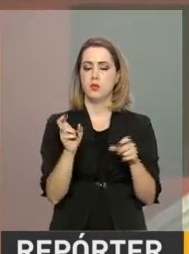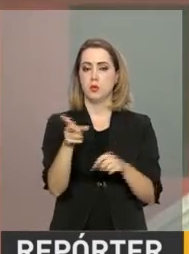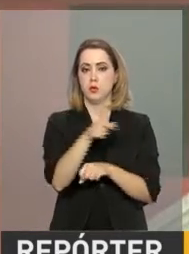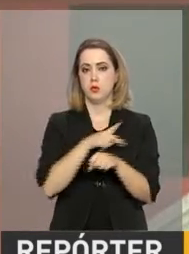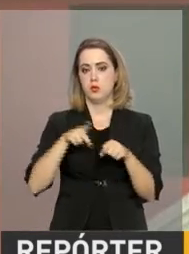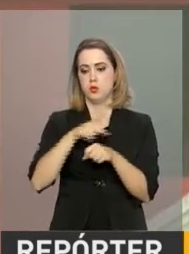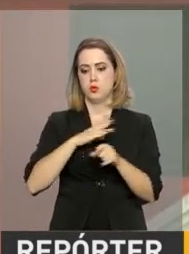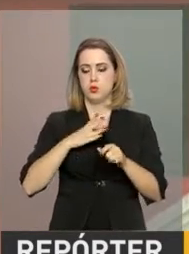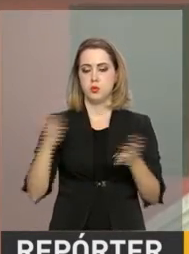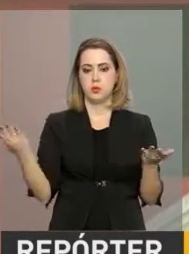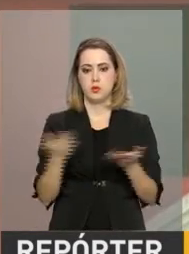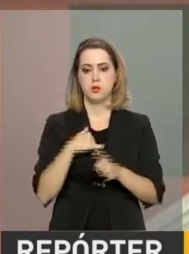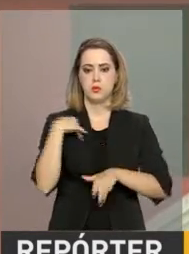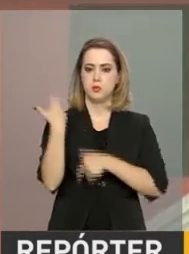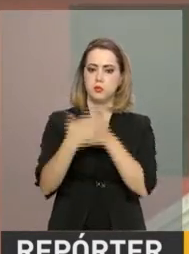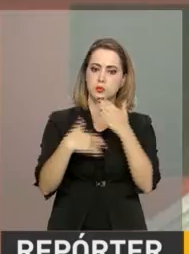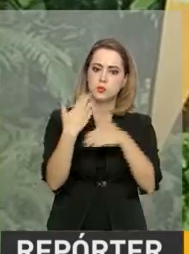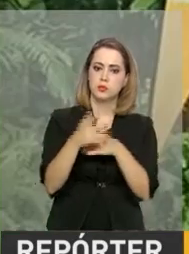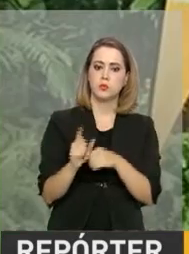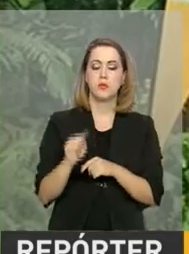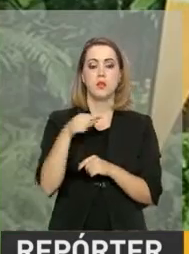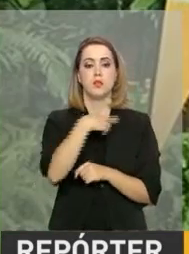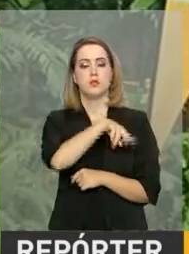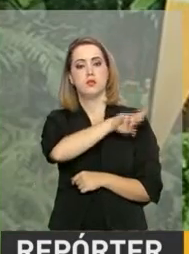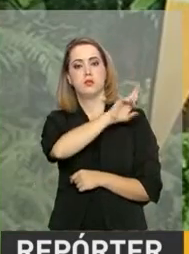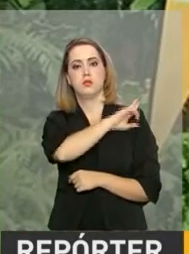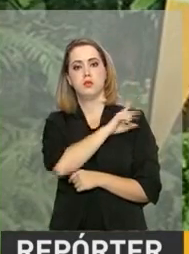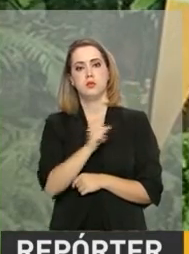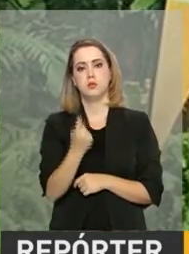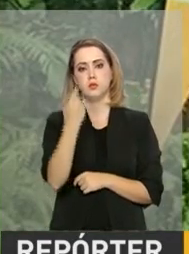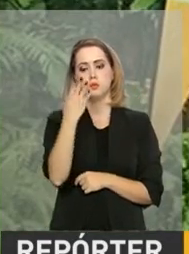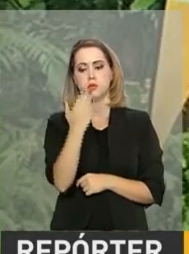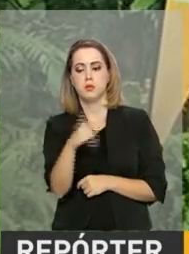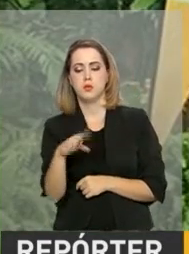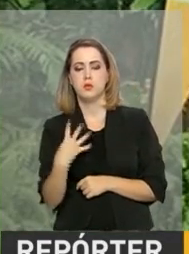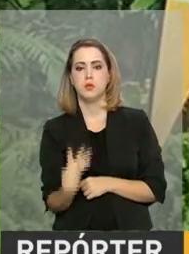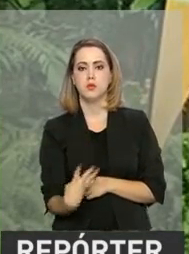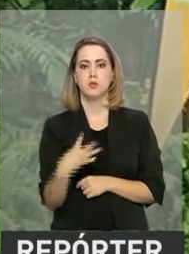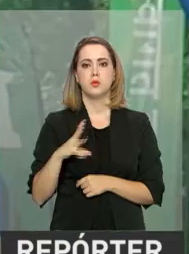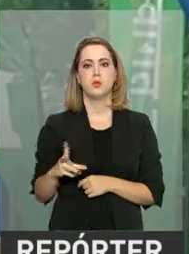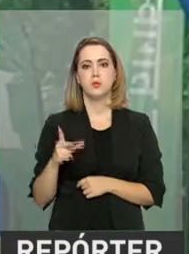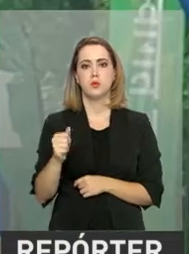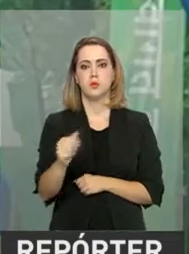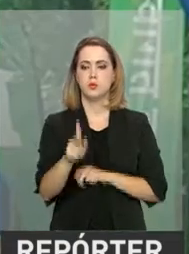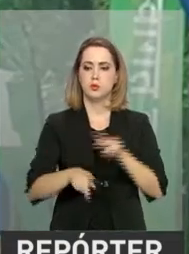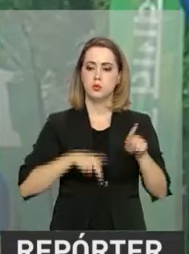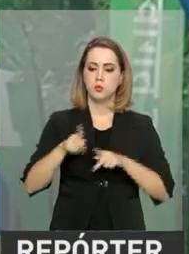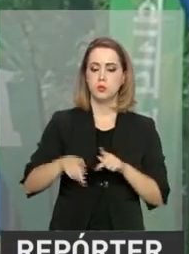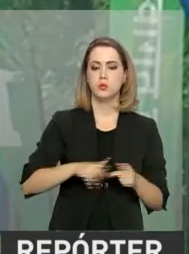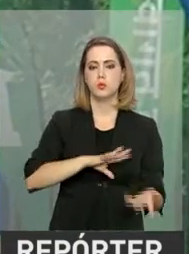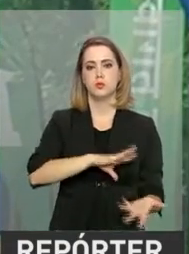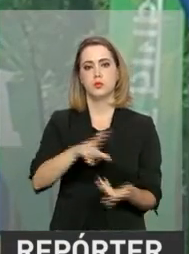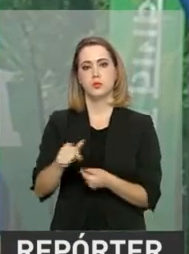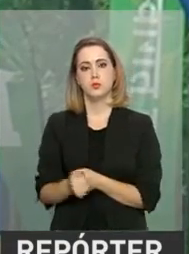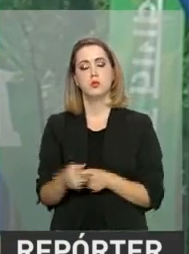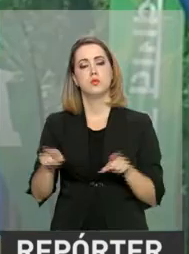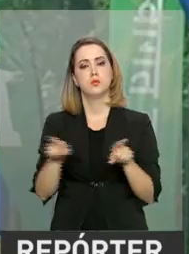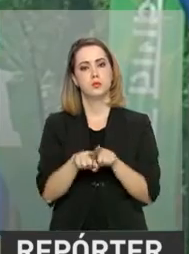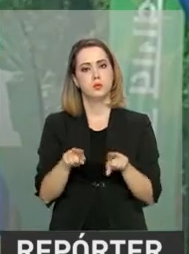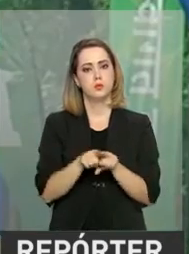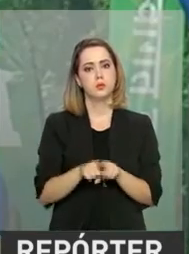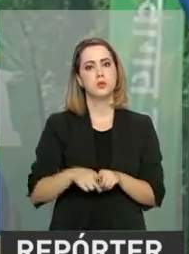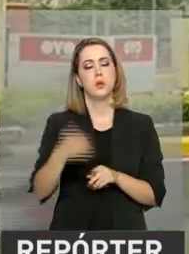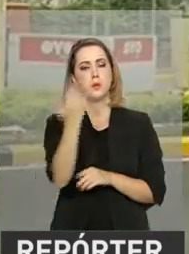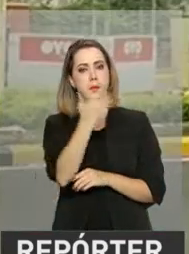do mundo, responsáveis por 1/4 da produção de todo o planeta, ocupando 1/4 de todo o território mundial, e sendo responsáveis aí por